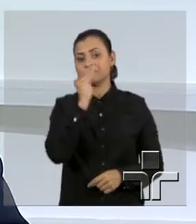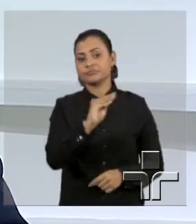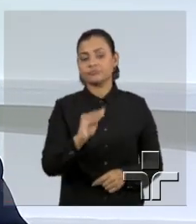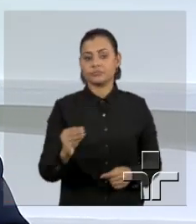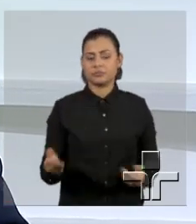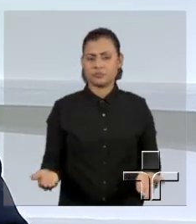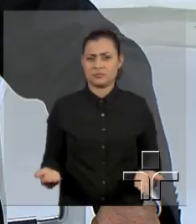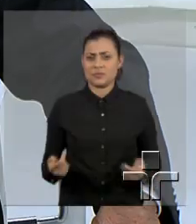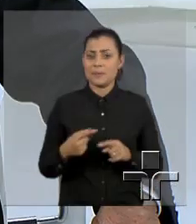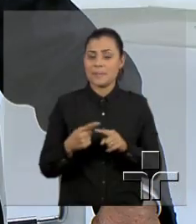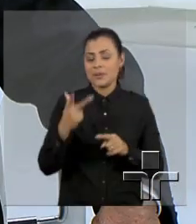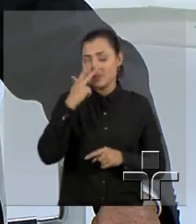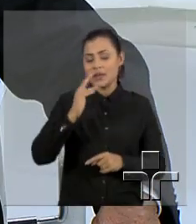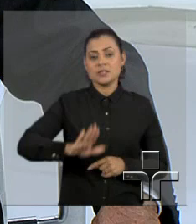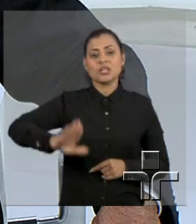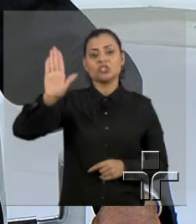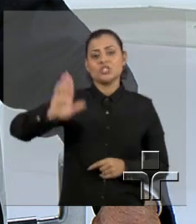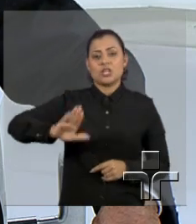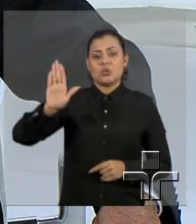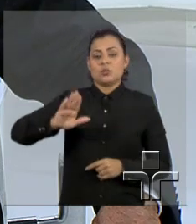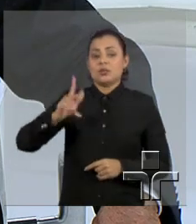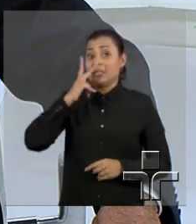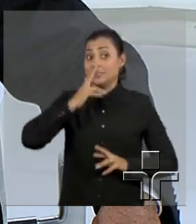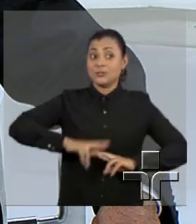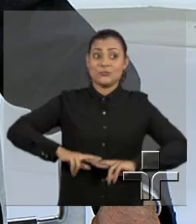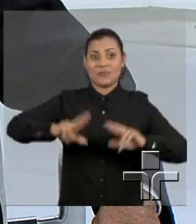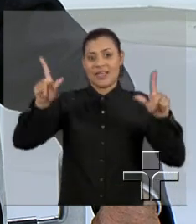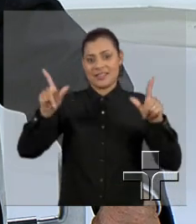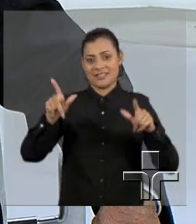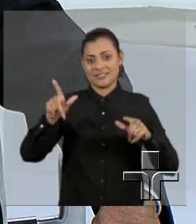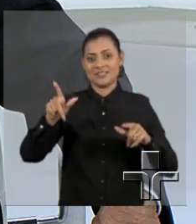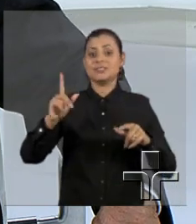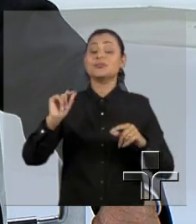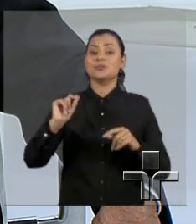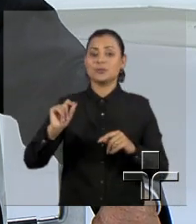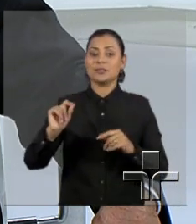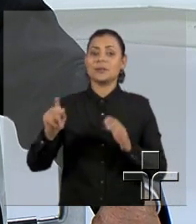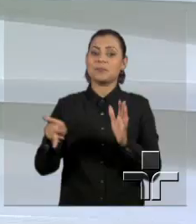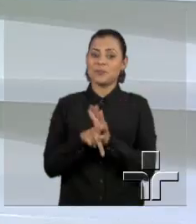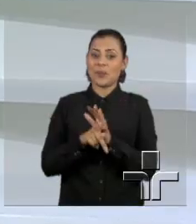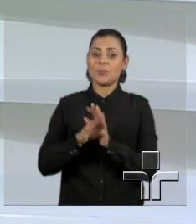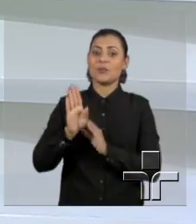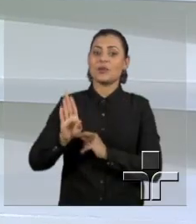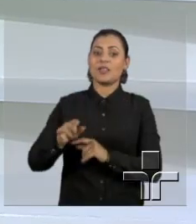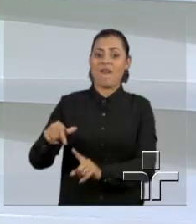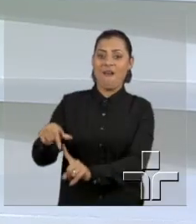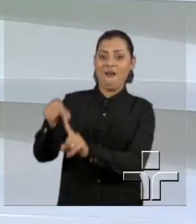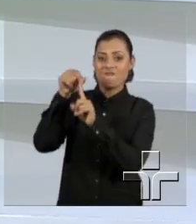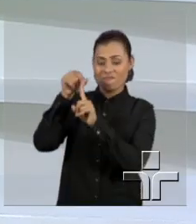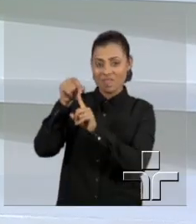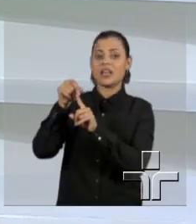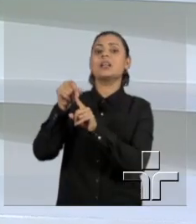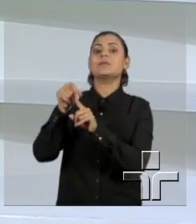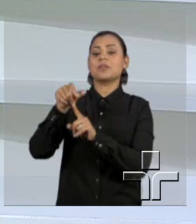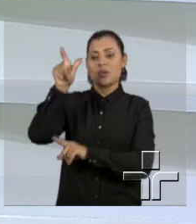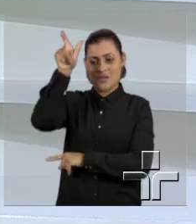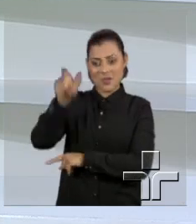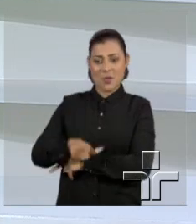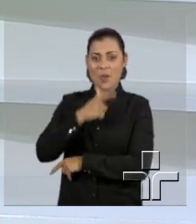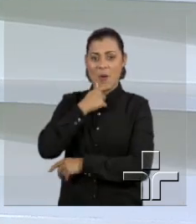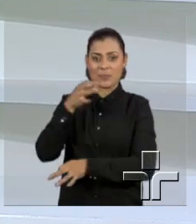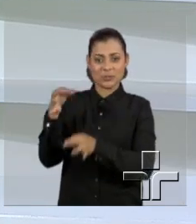Cogitou-se de uma candidatura alternativa na última eleição de um jurista e poeta. Houve um movimento nesse sentido que me deixou